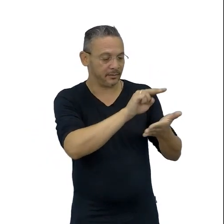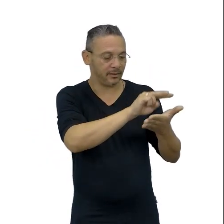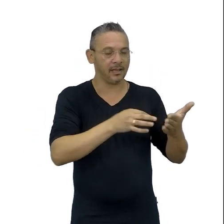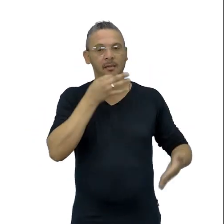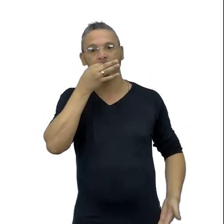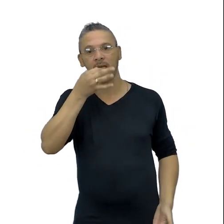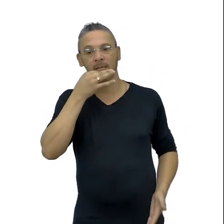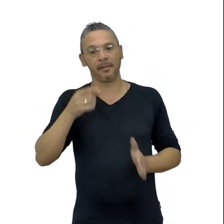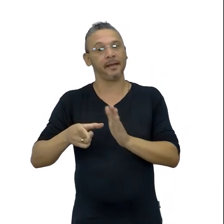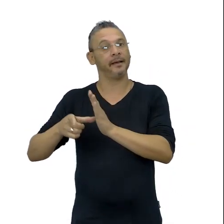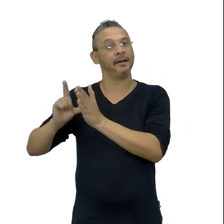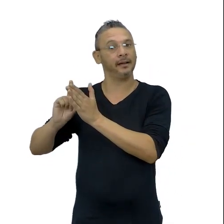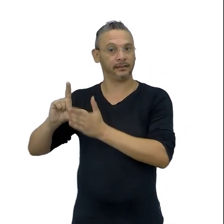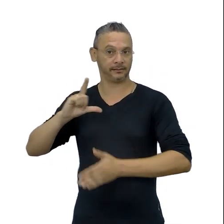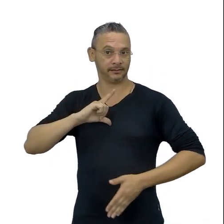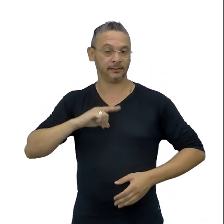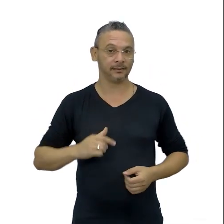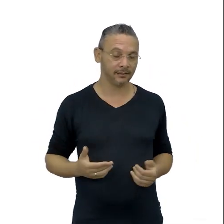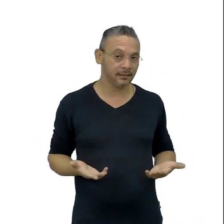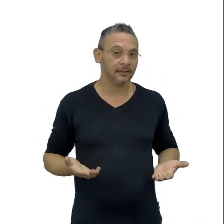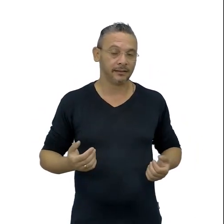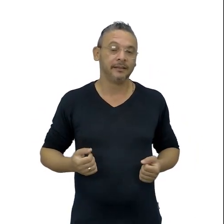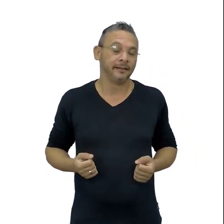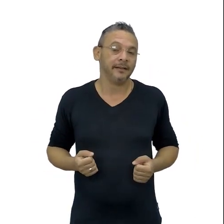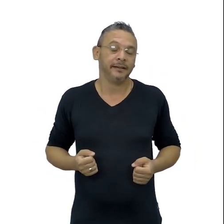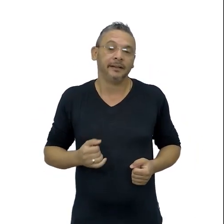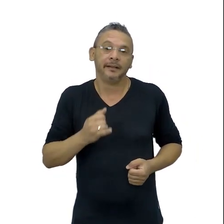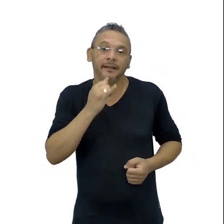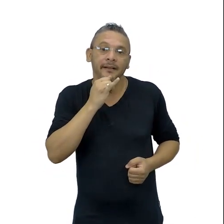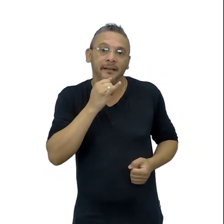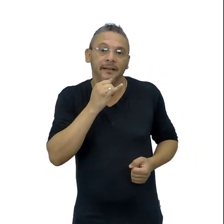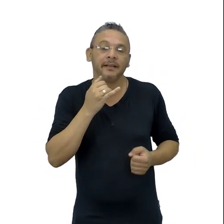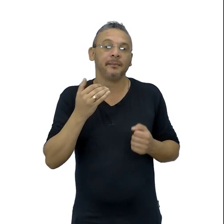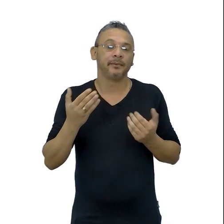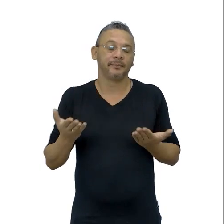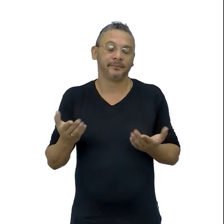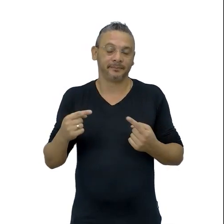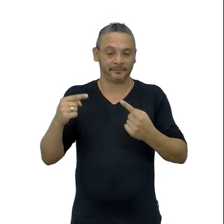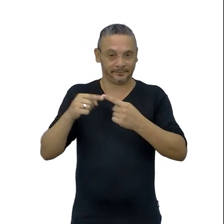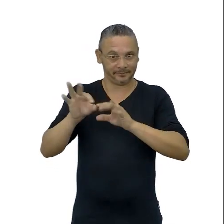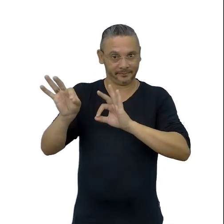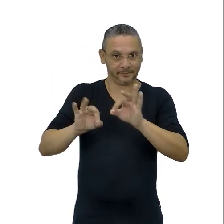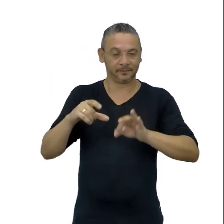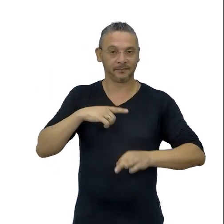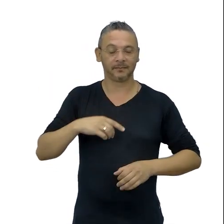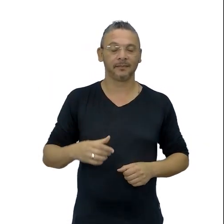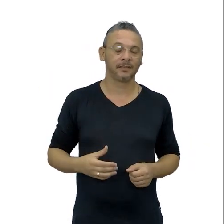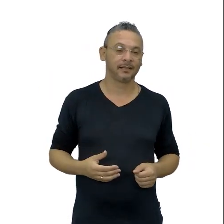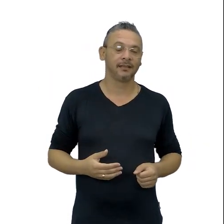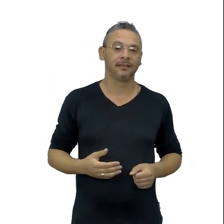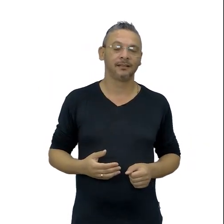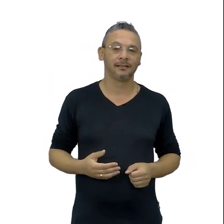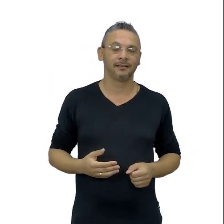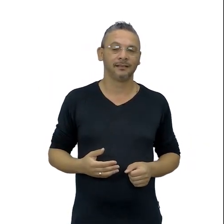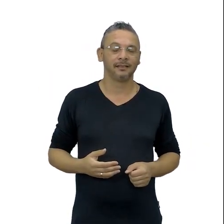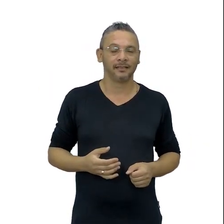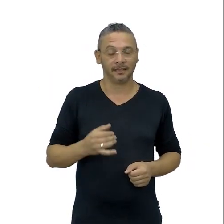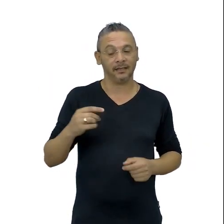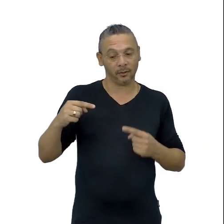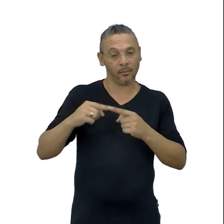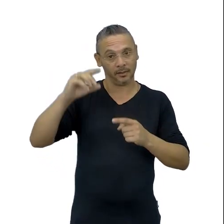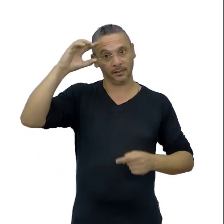alta, e às vezes nós podemos nos descuidar desses detalhes, que fazem parte da aprendizagem